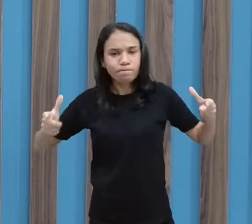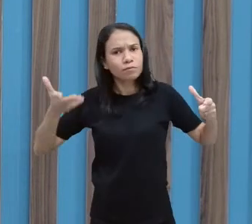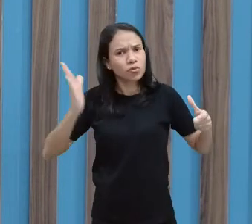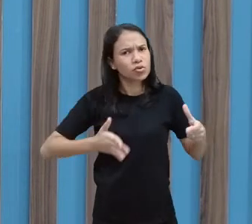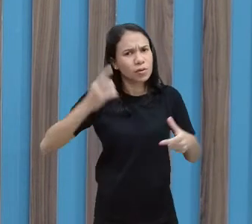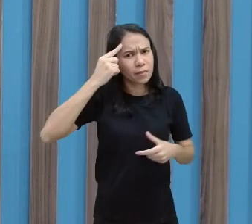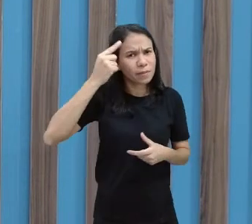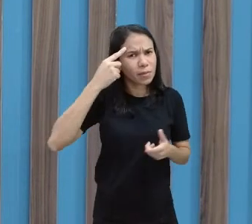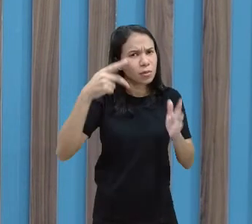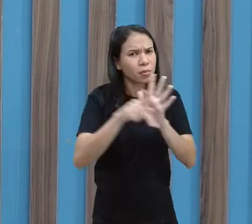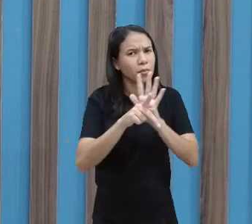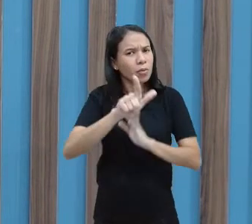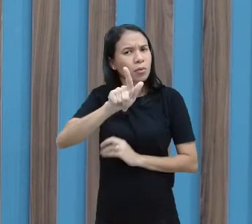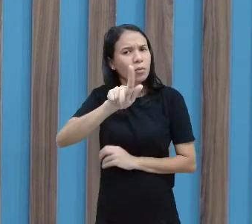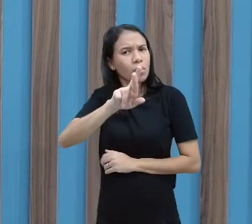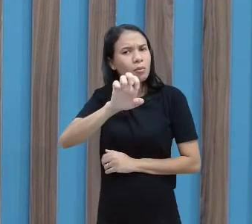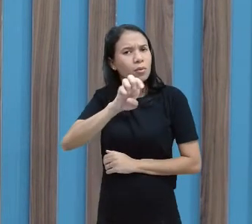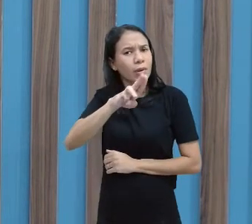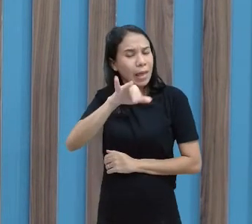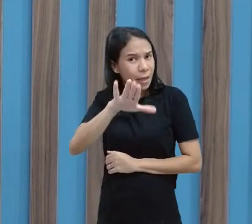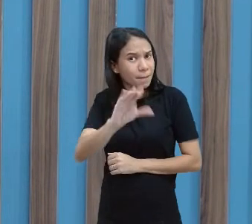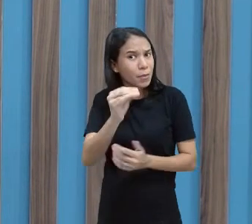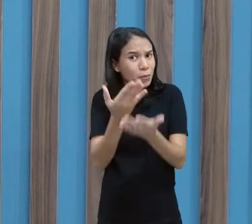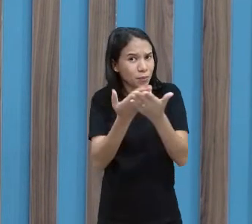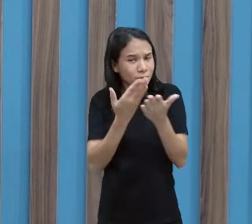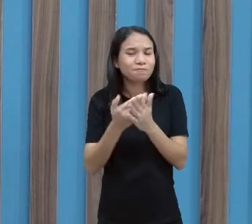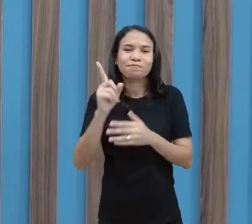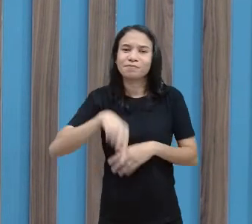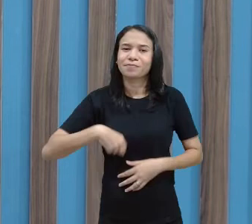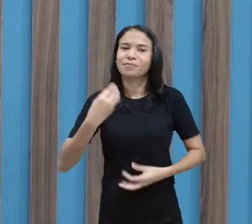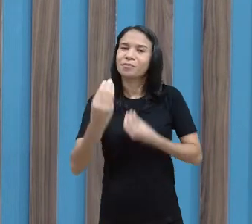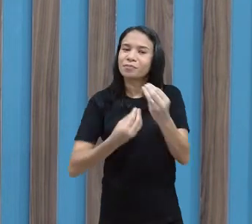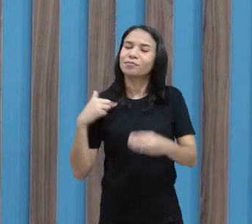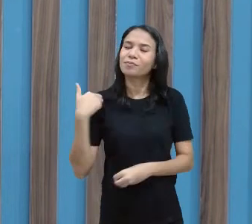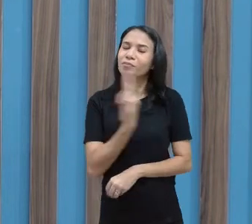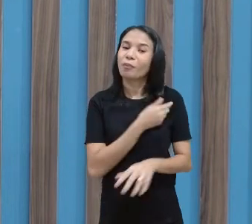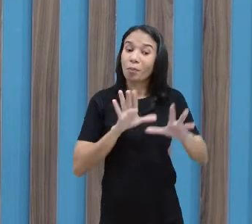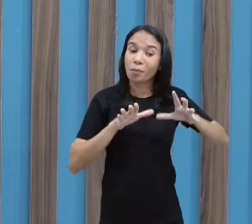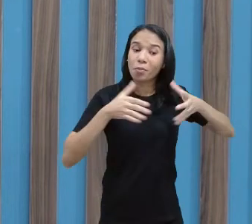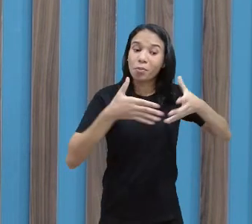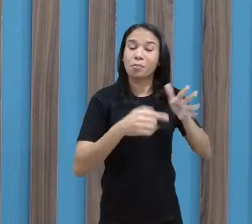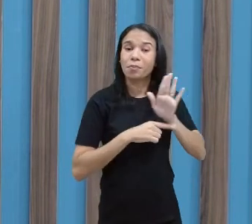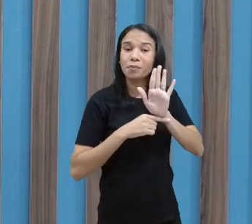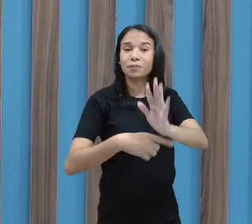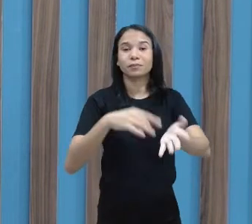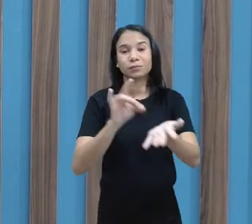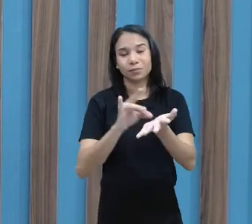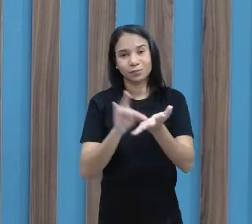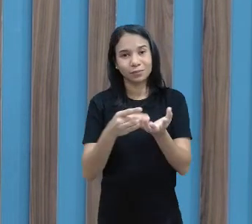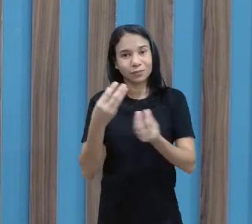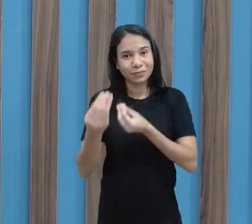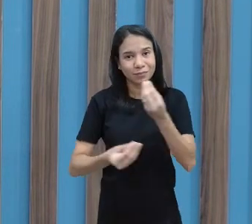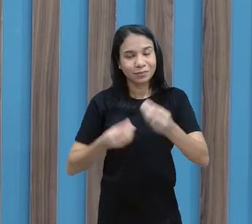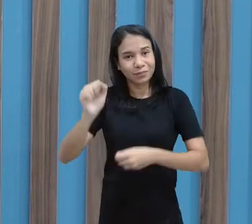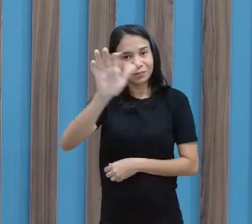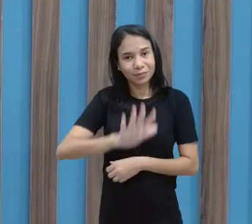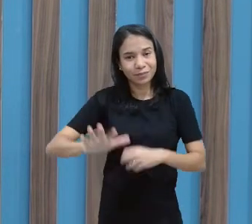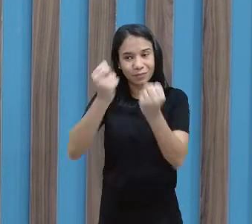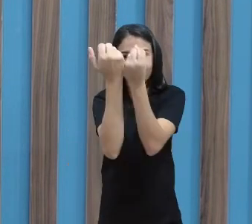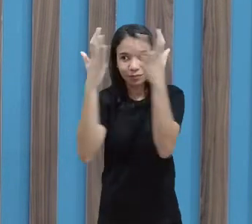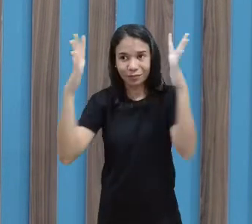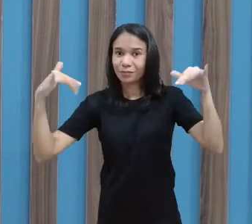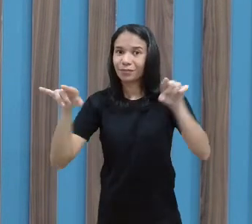pensaram em um Grêmio Estudantil, por exemplo? É uma forma de a gente agir coletivamente e ajudar também as questões ambientais